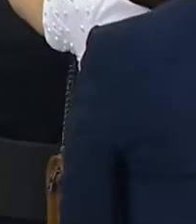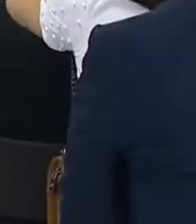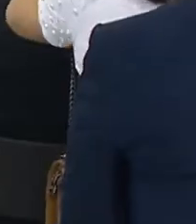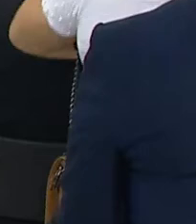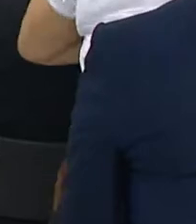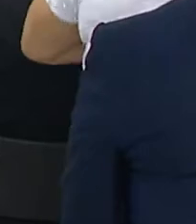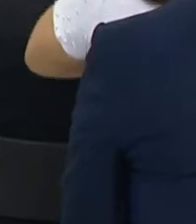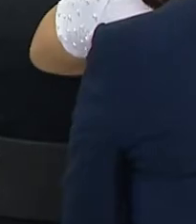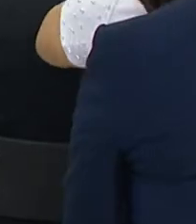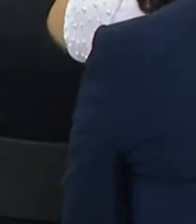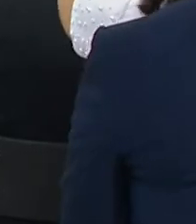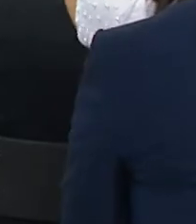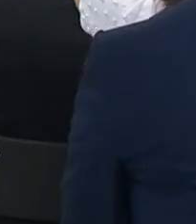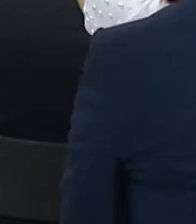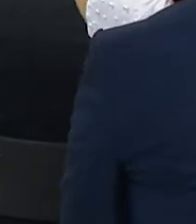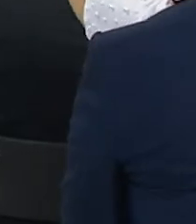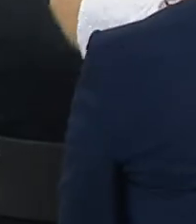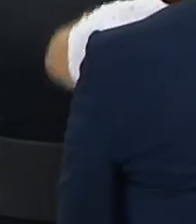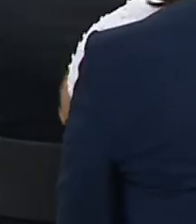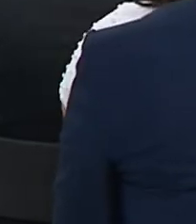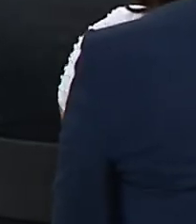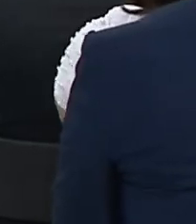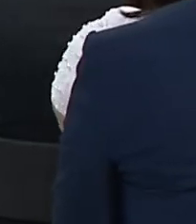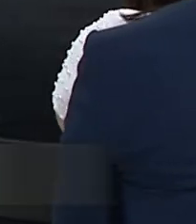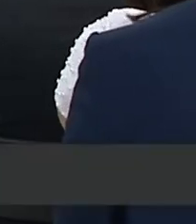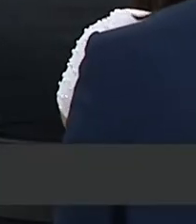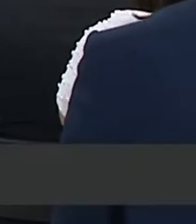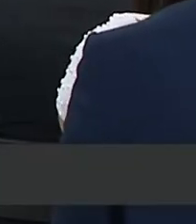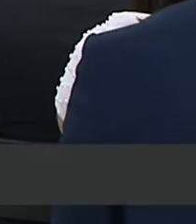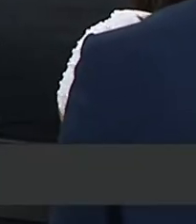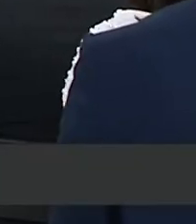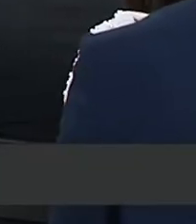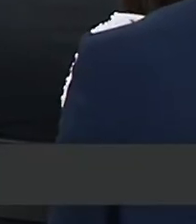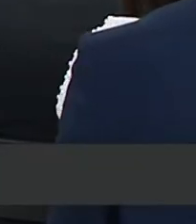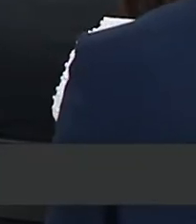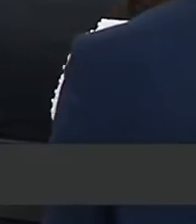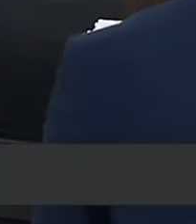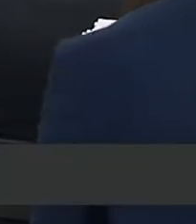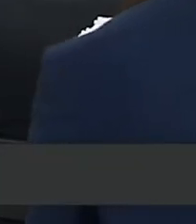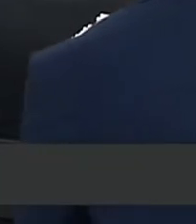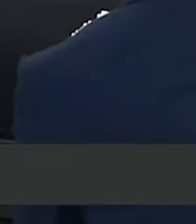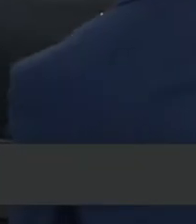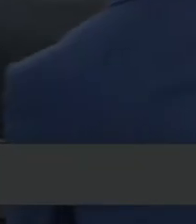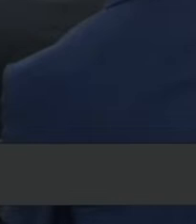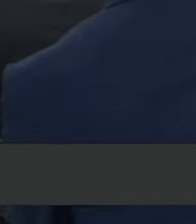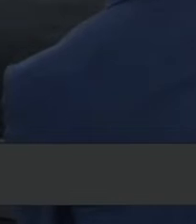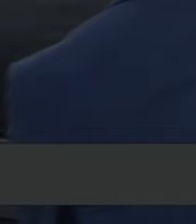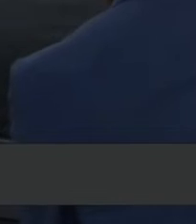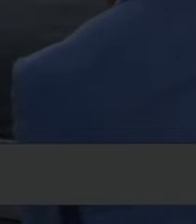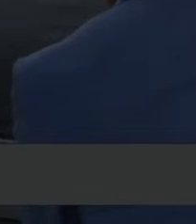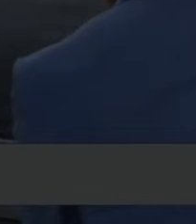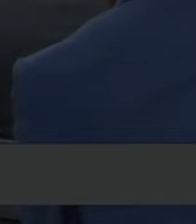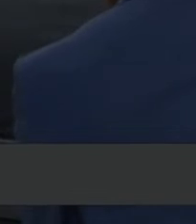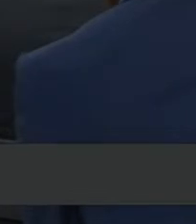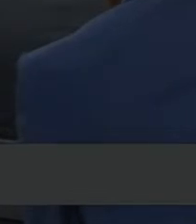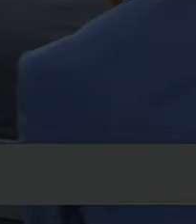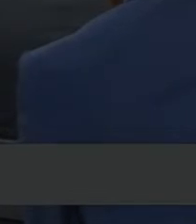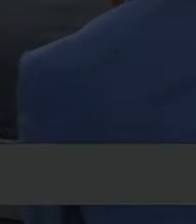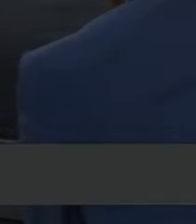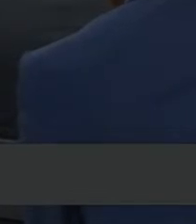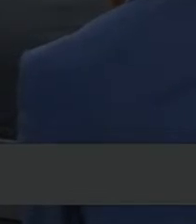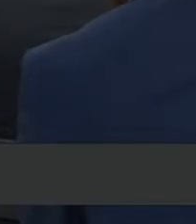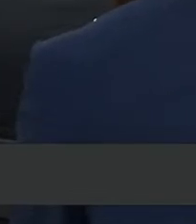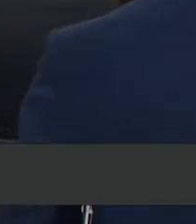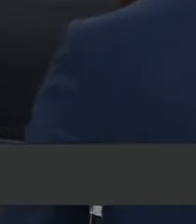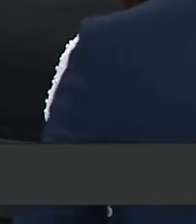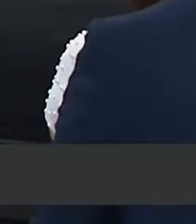sancionar projetos de lei que promove os direitos das mulheres o acesso à educação de crianças e adolescentes e à ampliação da proteção à